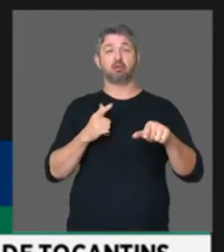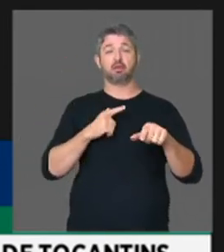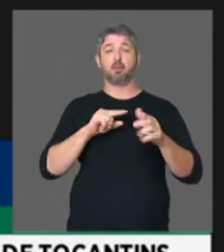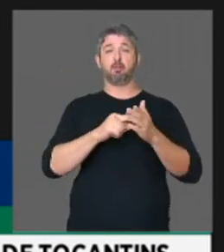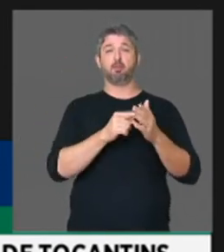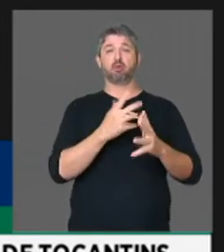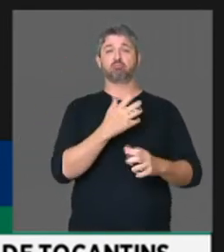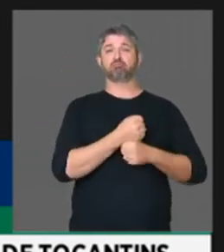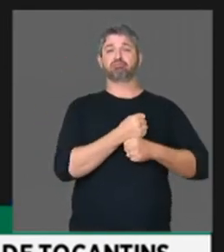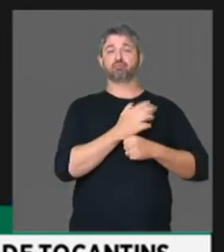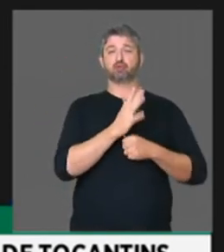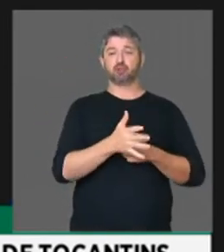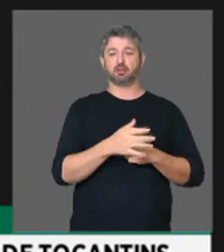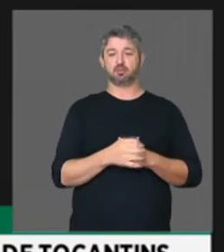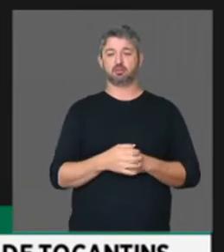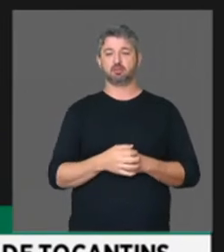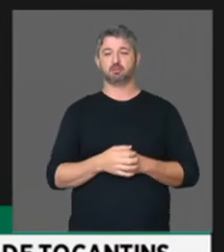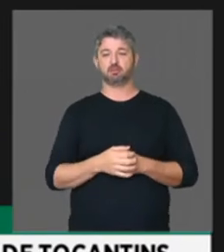Senhor presidente, o Podemos...